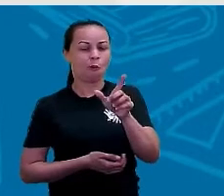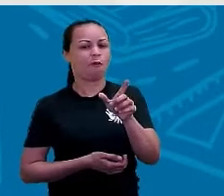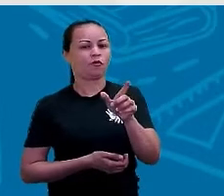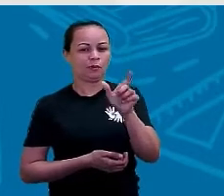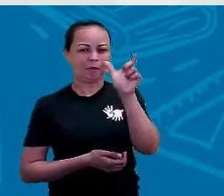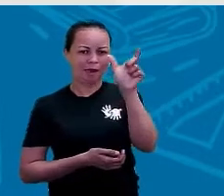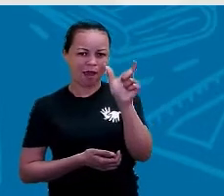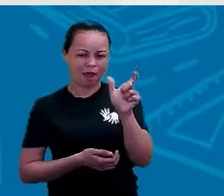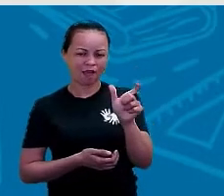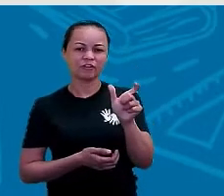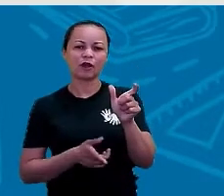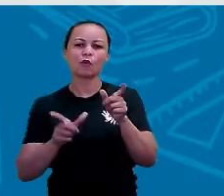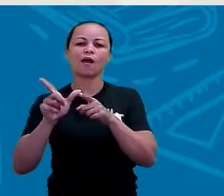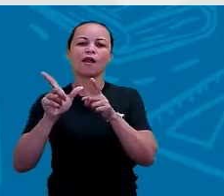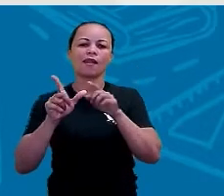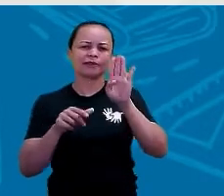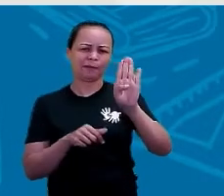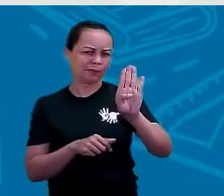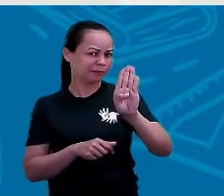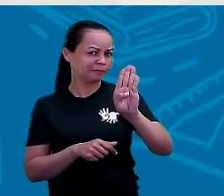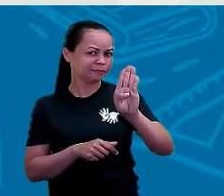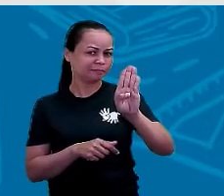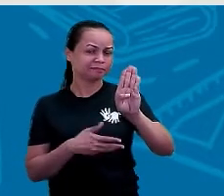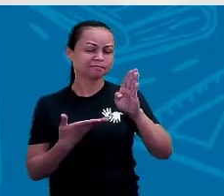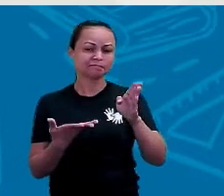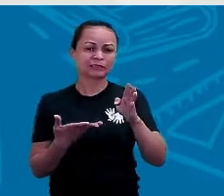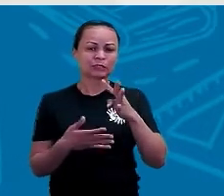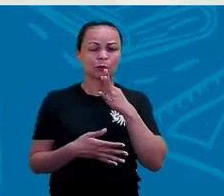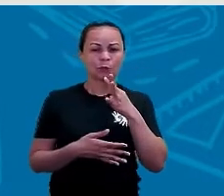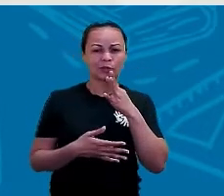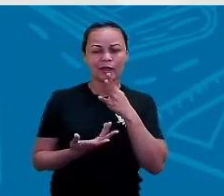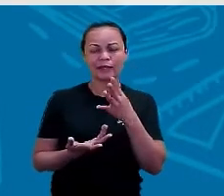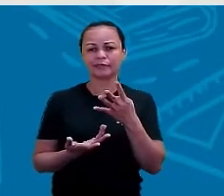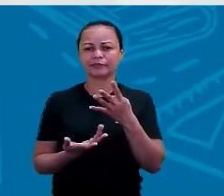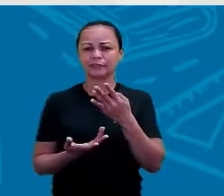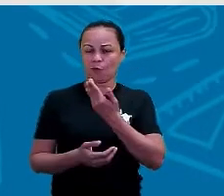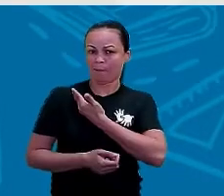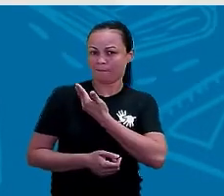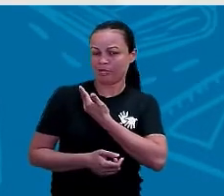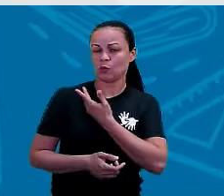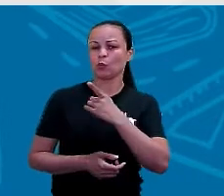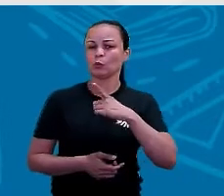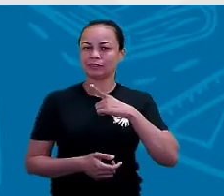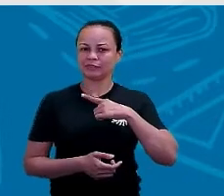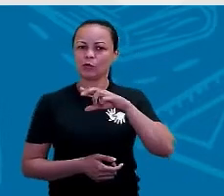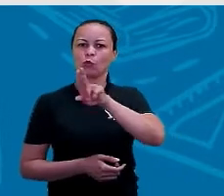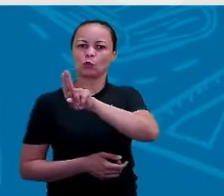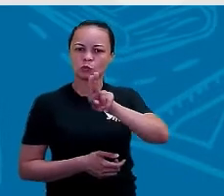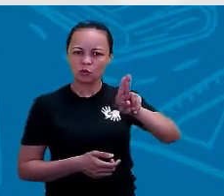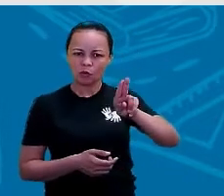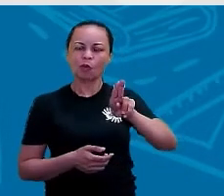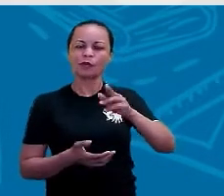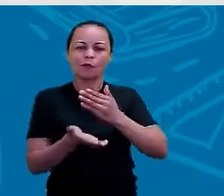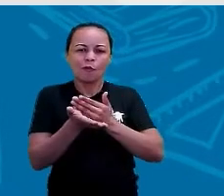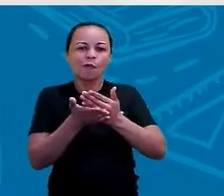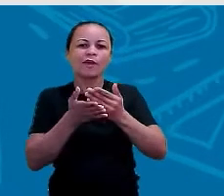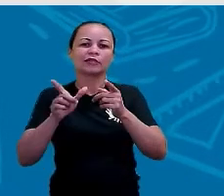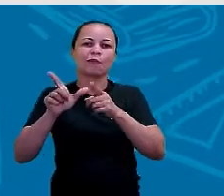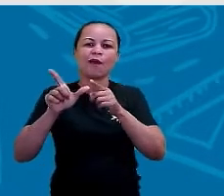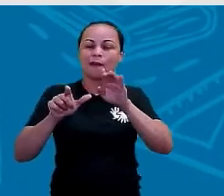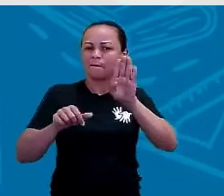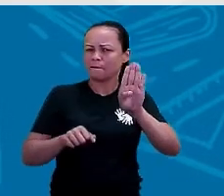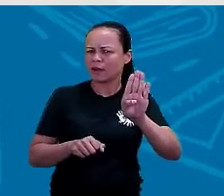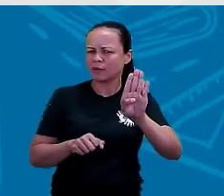a letrinha B? Conhece algum coleguinha que tem um nome que começa com B? Então, começa